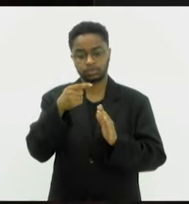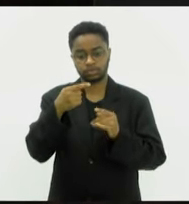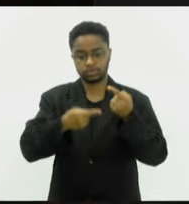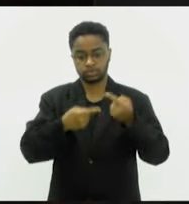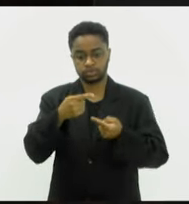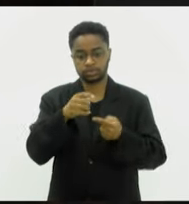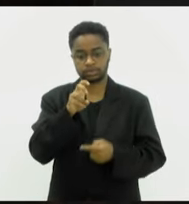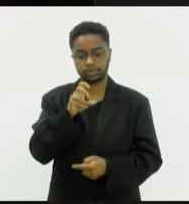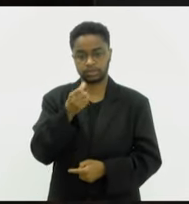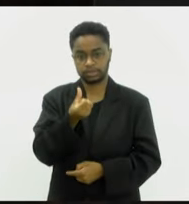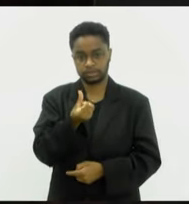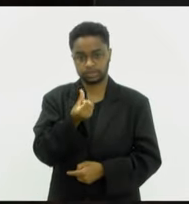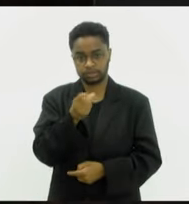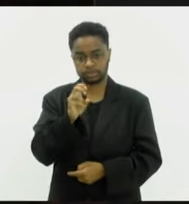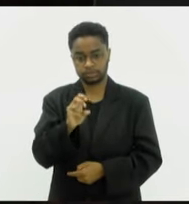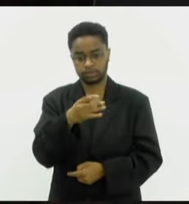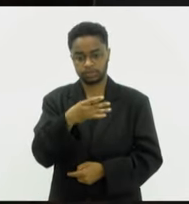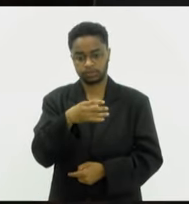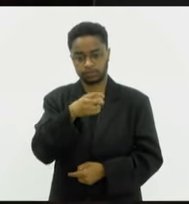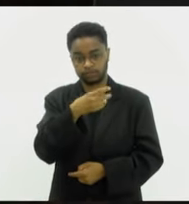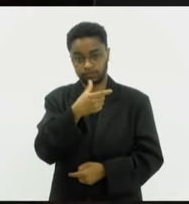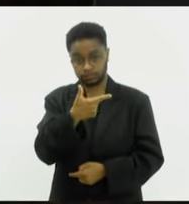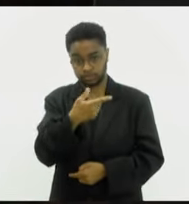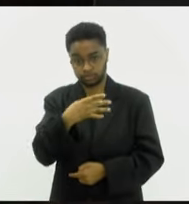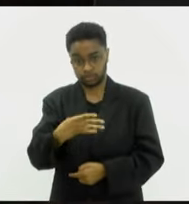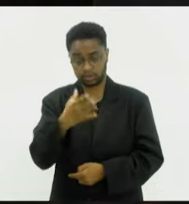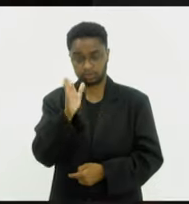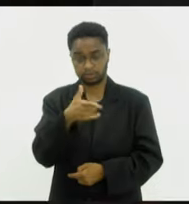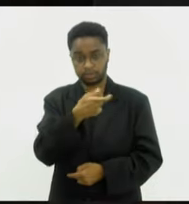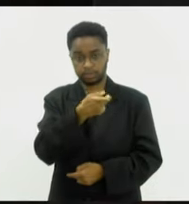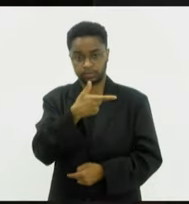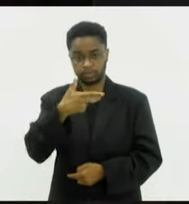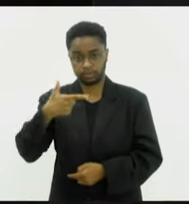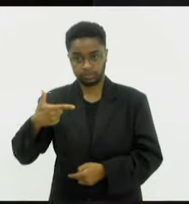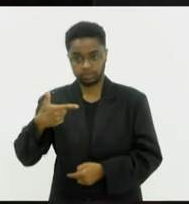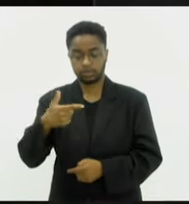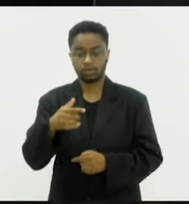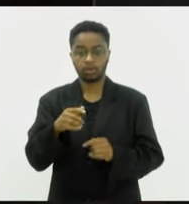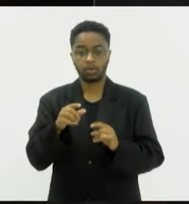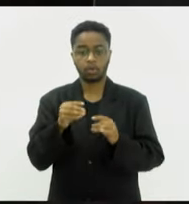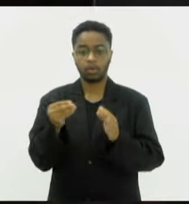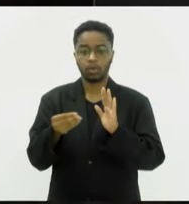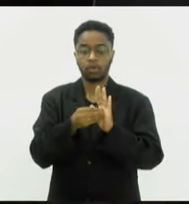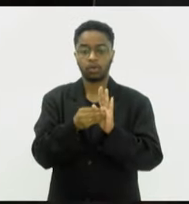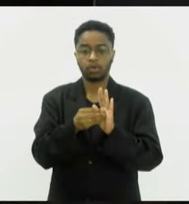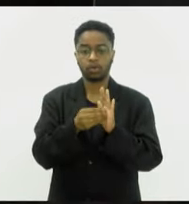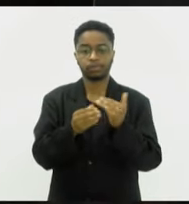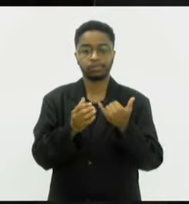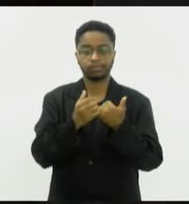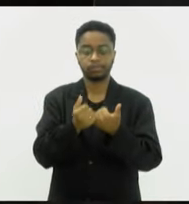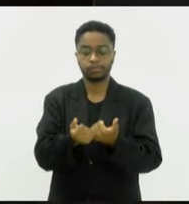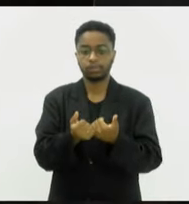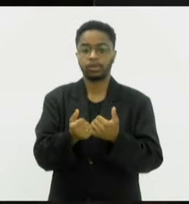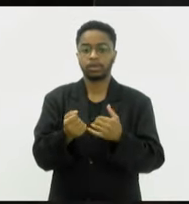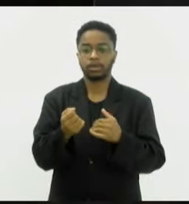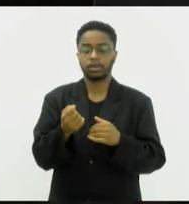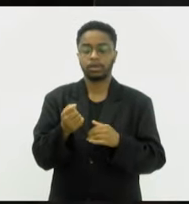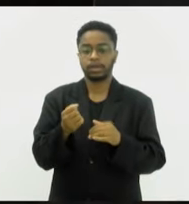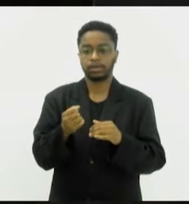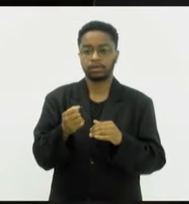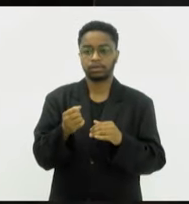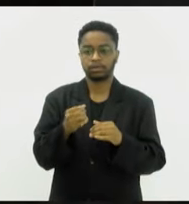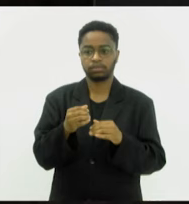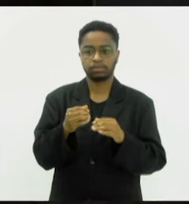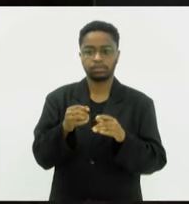número 6.524/2022, de autoria da deputada Zeidan, que determina o tombamento do imóvel onde está situado o quiosque Conchas em Maricá como